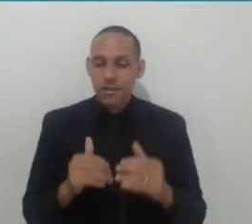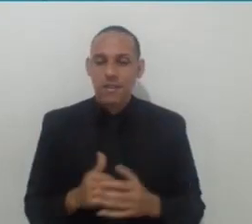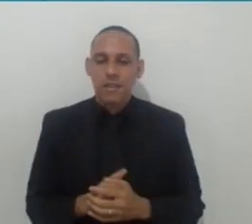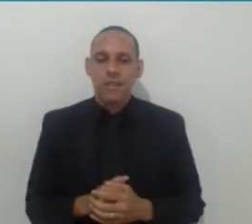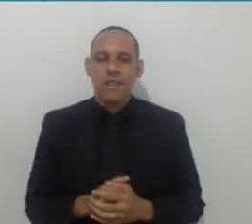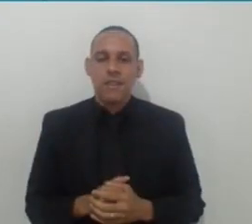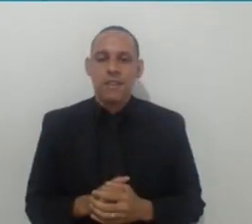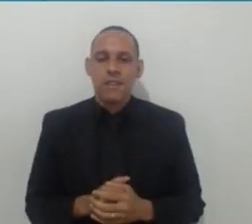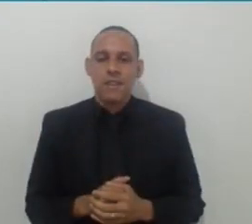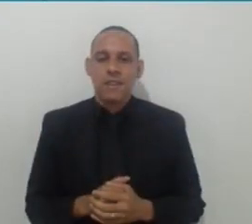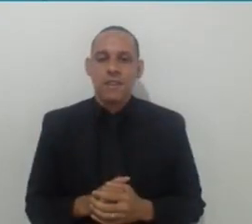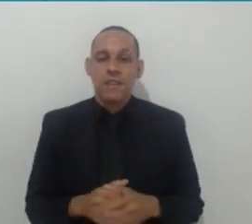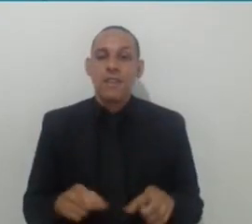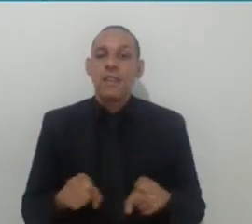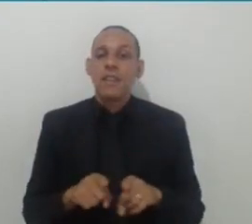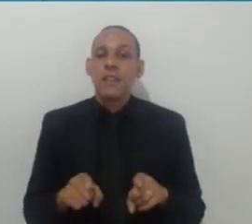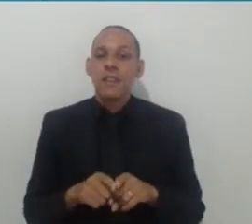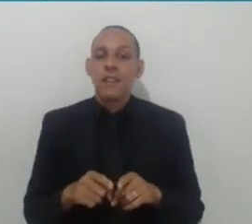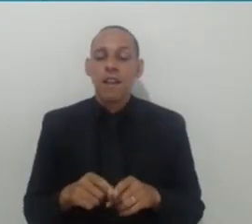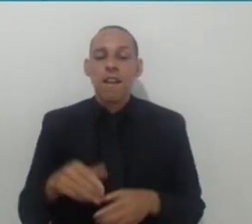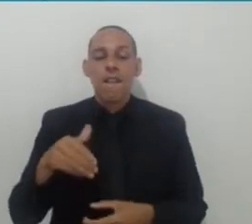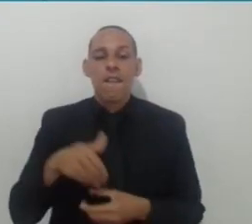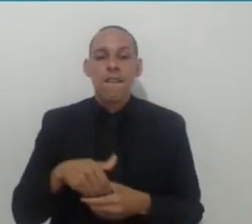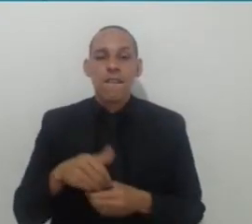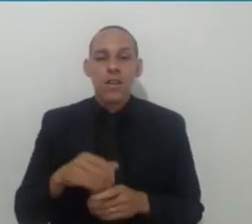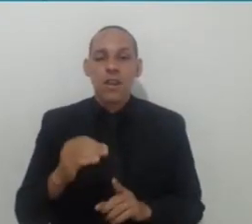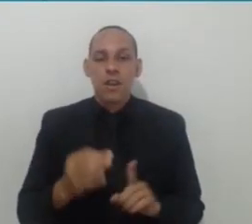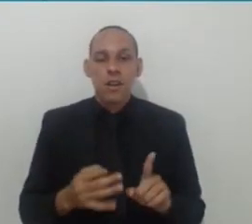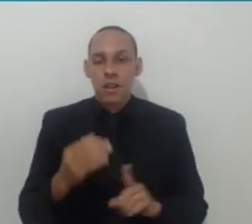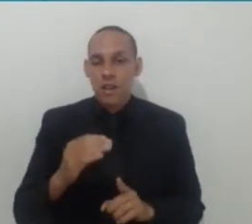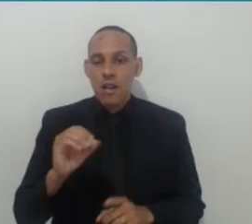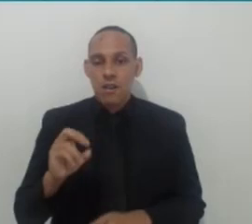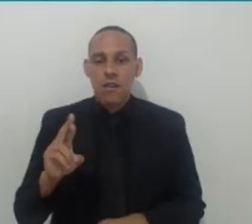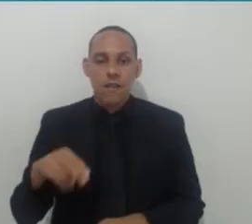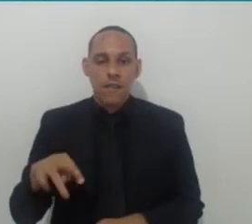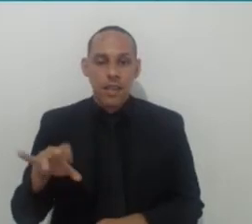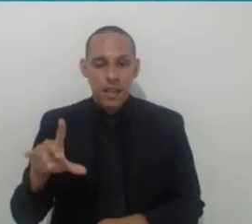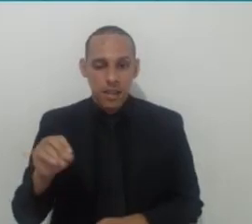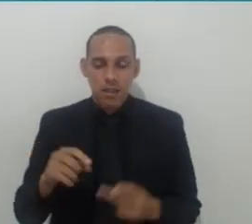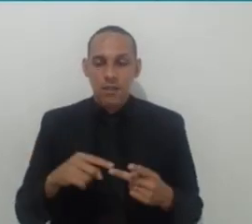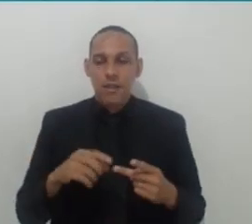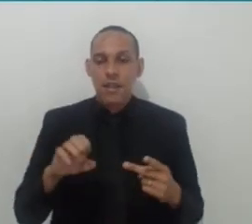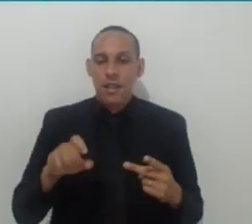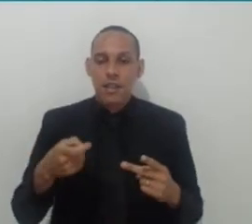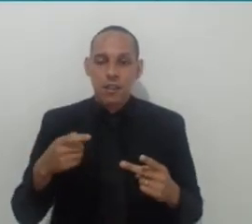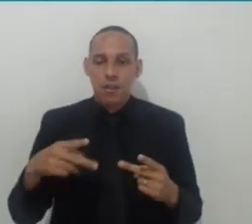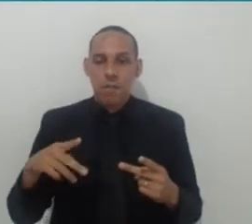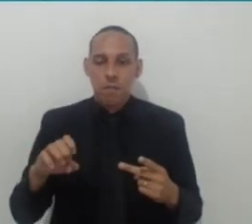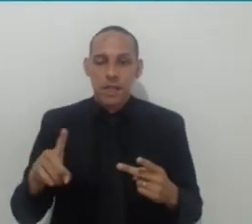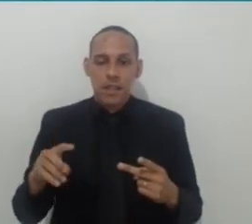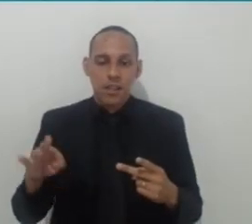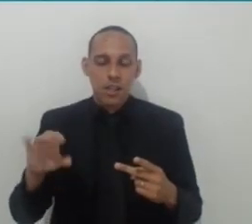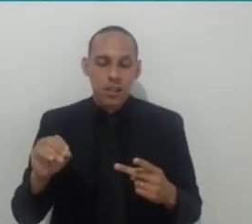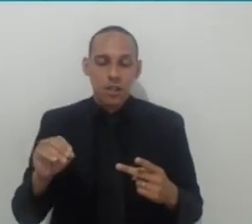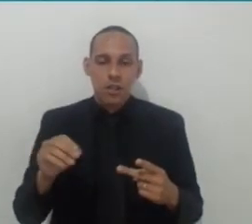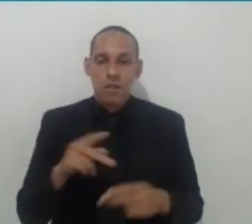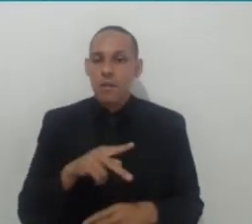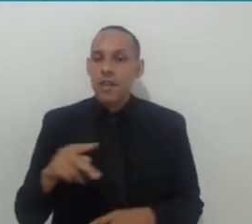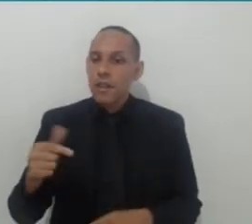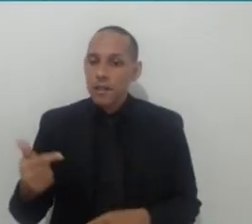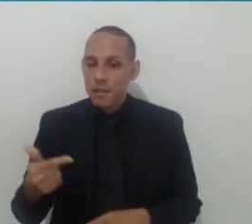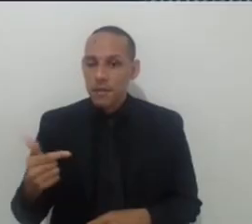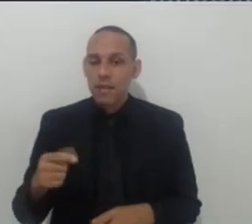Voto do pleno extra dos desembargadores Cornélio Alves, agora, né? Expedito Ferreira, como vice-presidente e